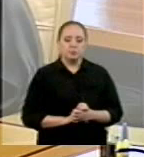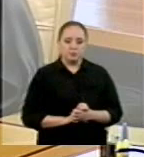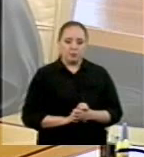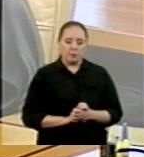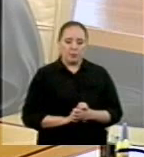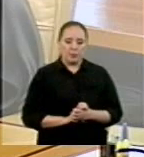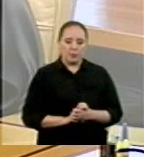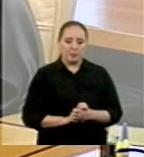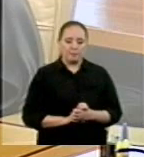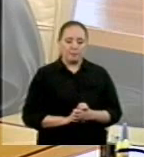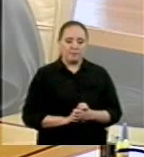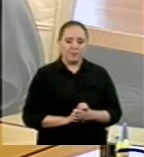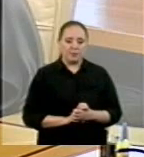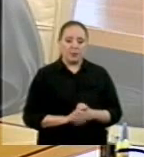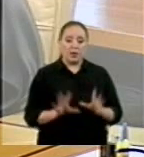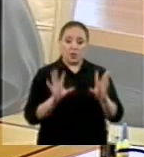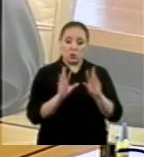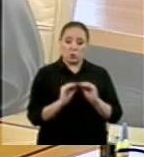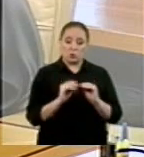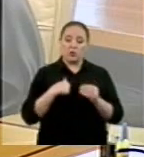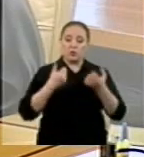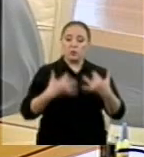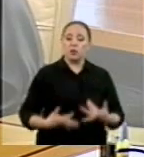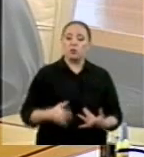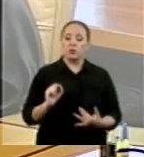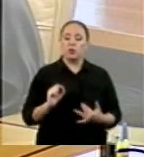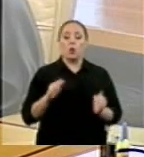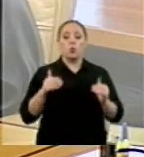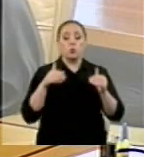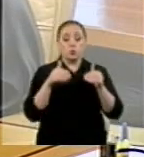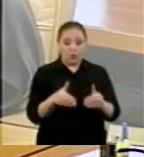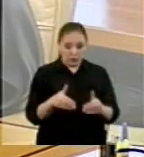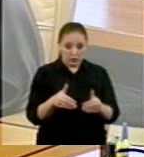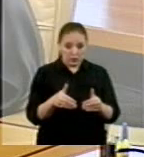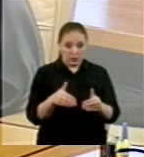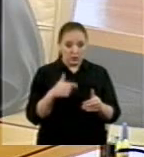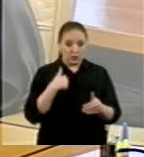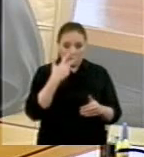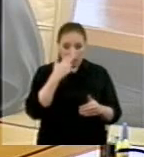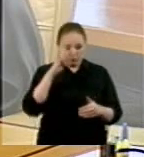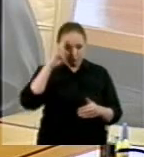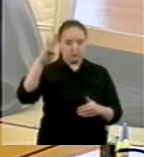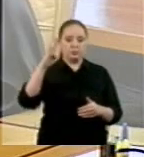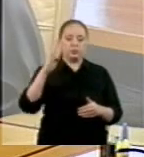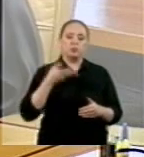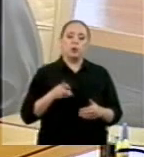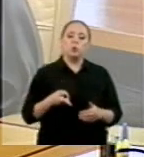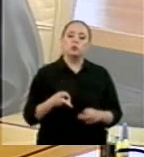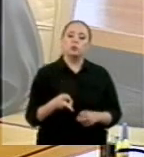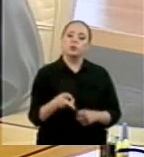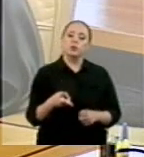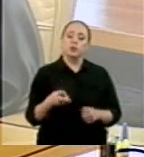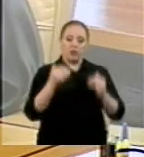síntese, dizendo que o foco que entendo fundamental para manter